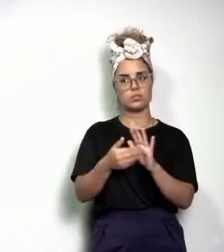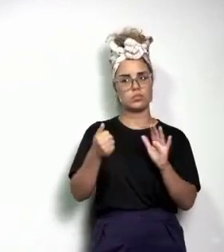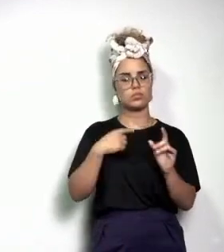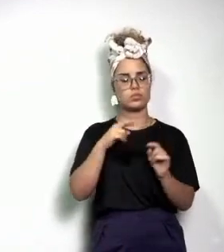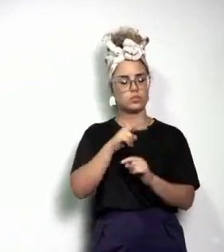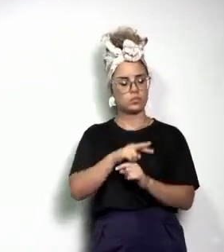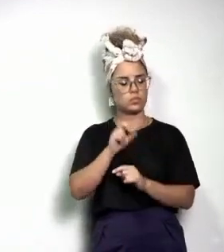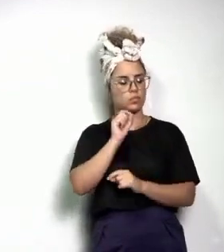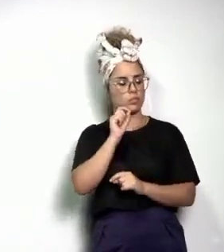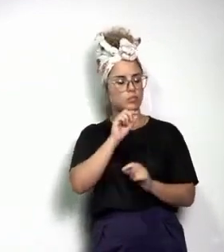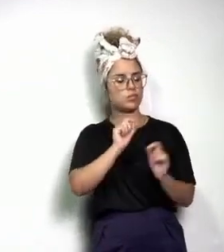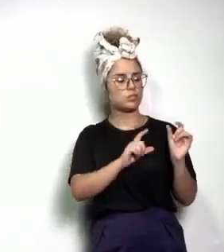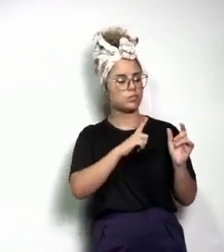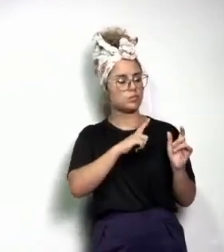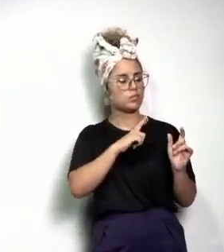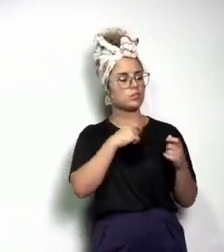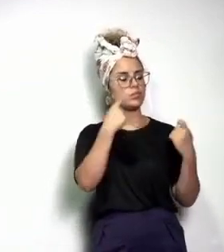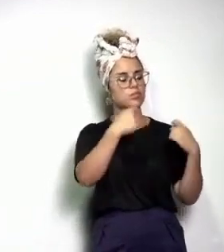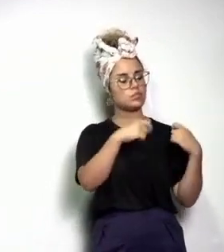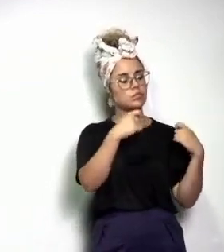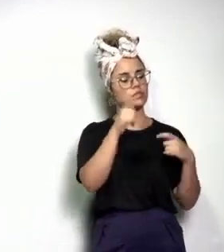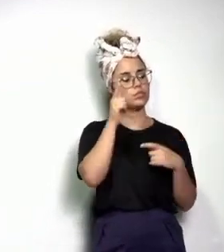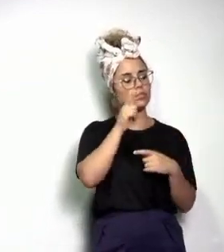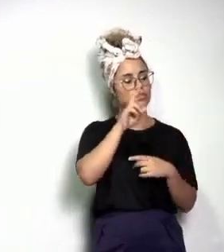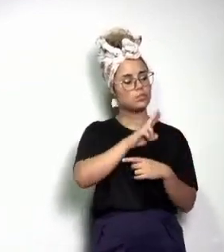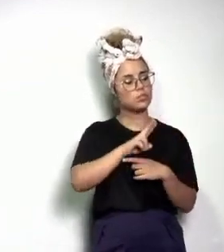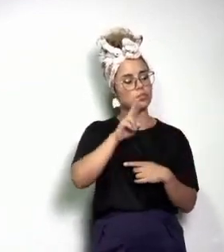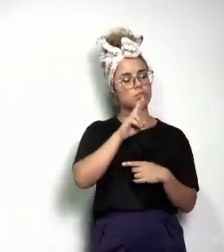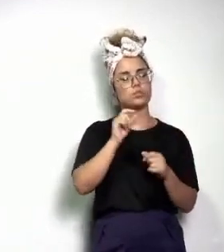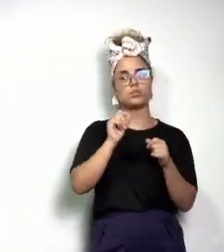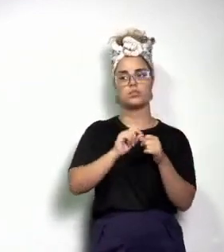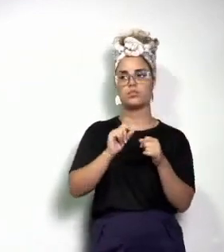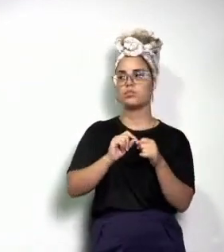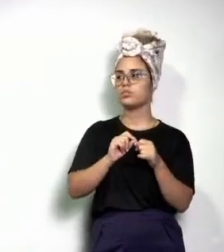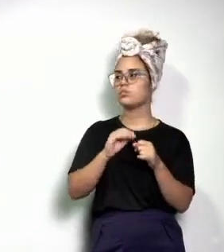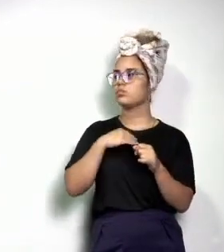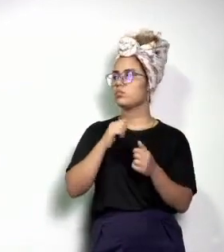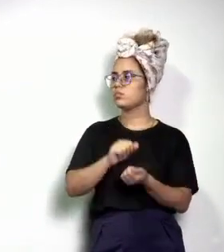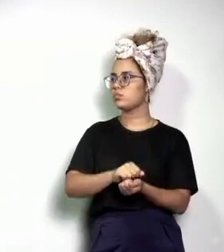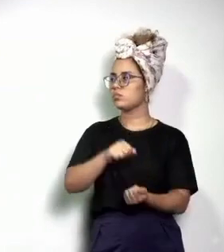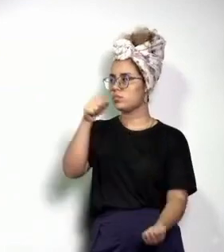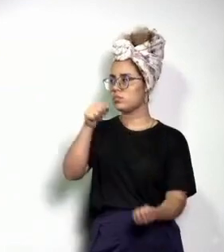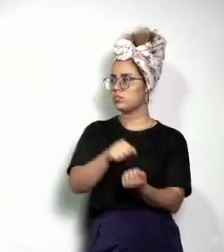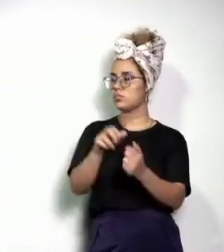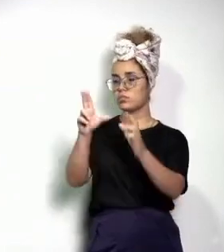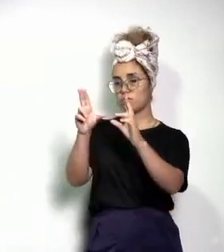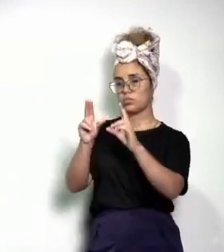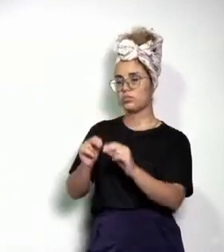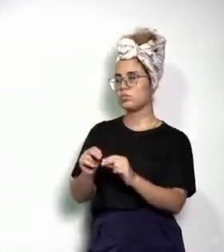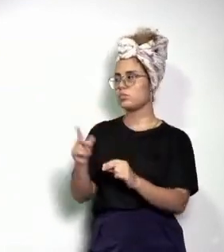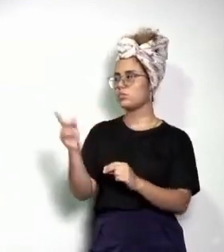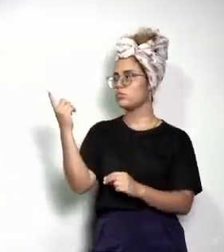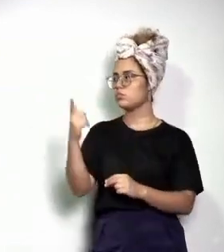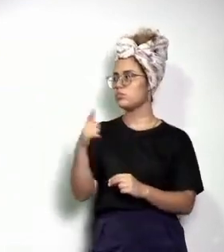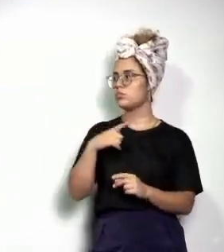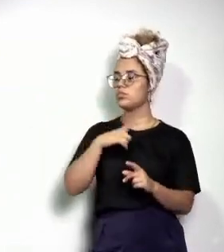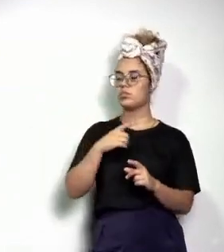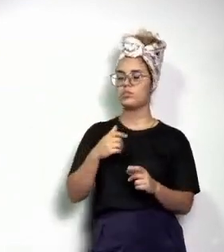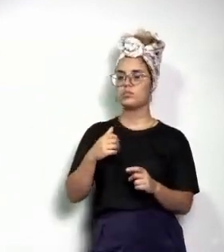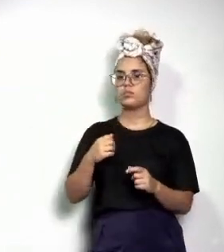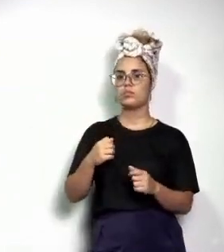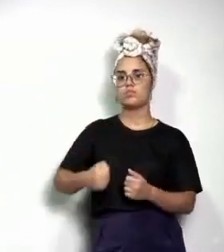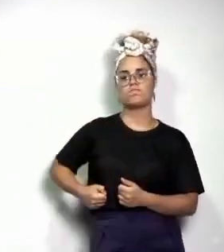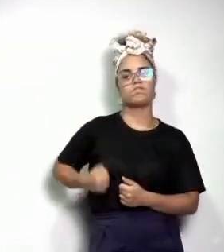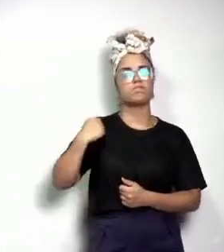locadora. Vai ver o que que a gente consegue também fazer para que esses cases sejam diminuídos, que a gente não tenha que carregar tudo